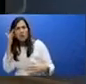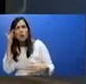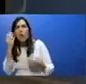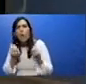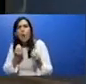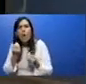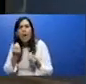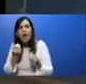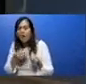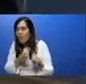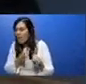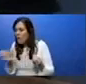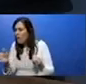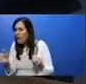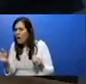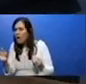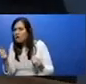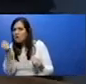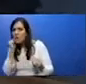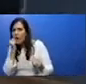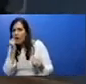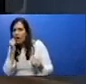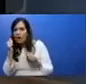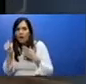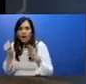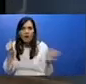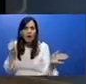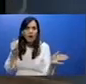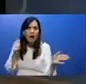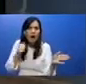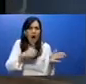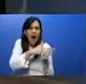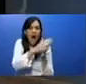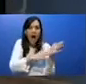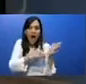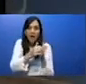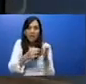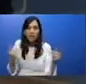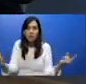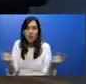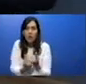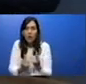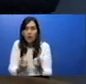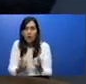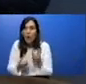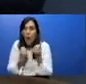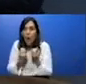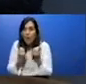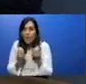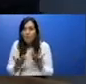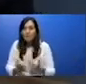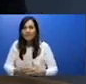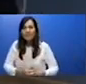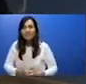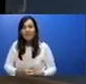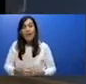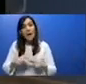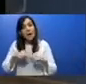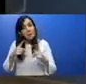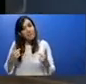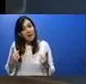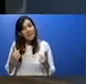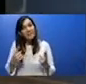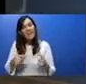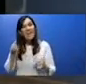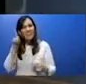se dedicar à ciência e à arte ao mesmo tempo, né? Mas o fato